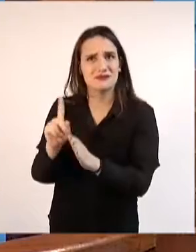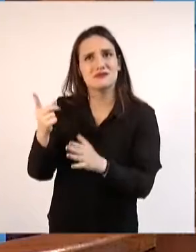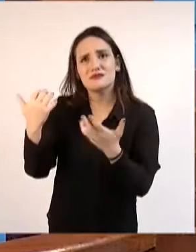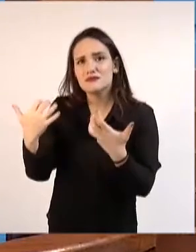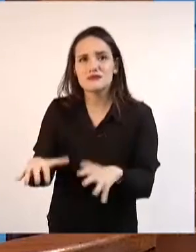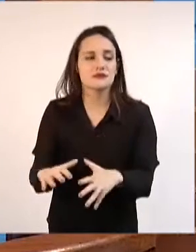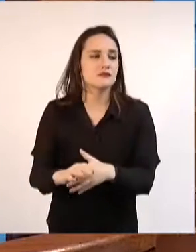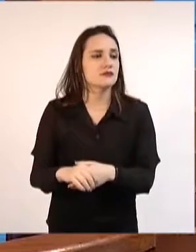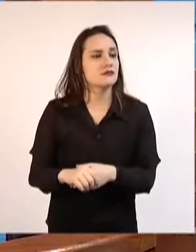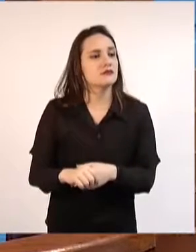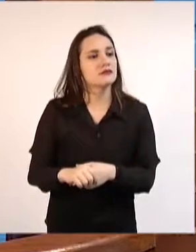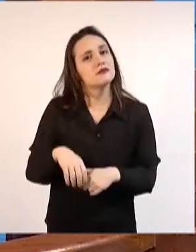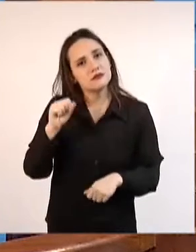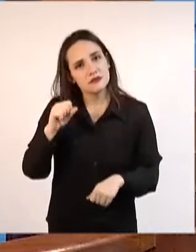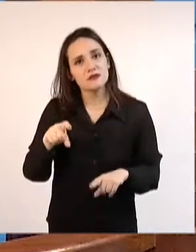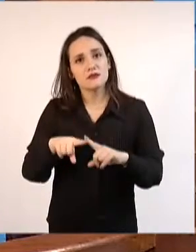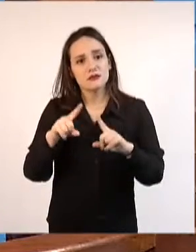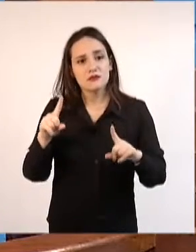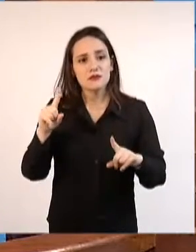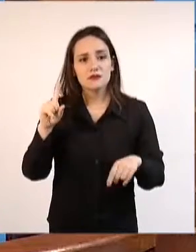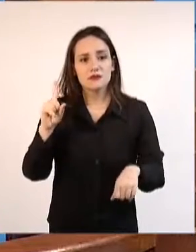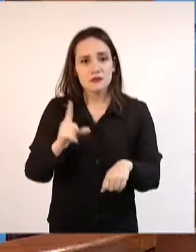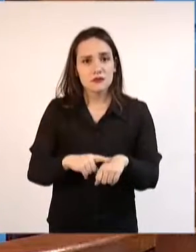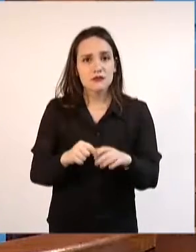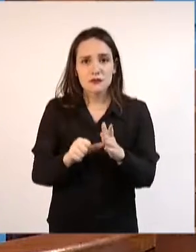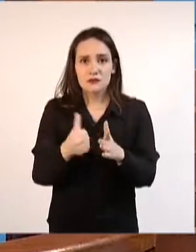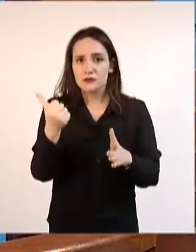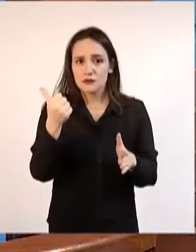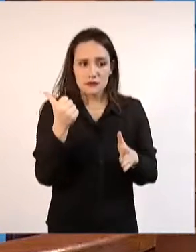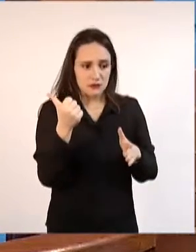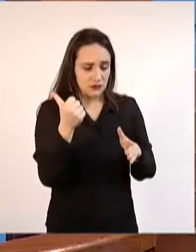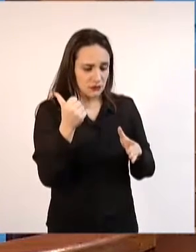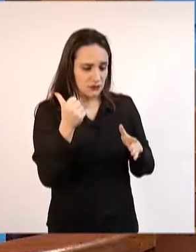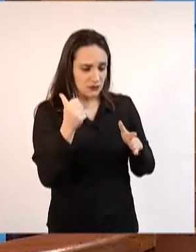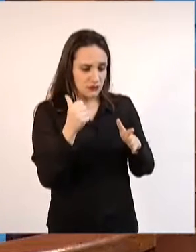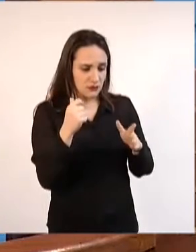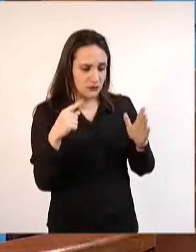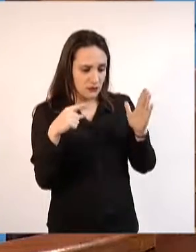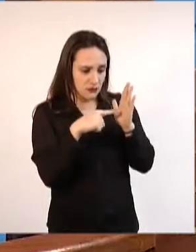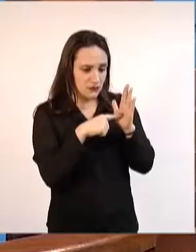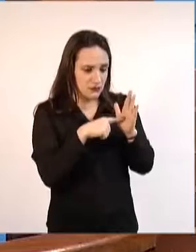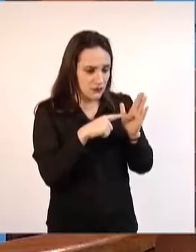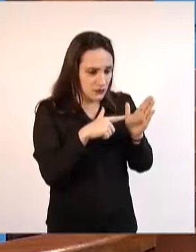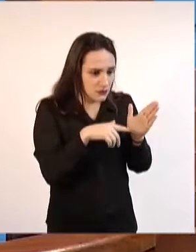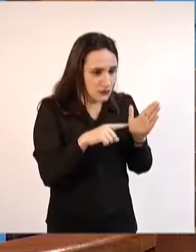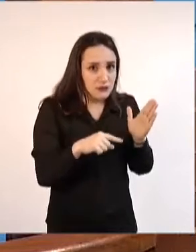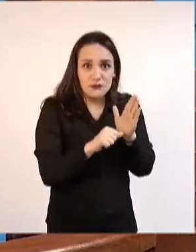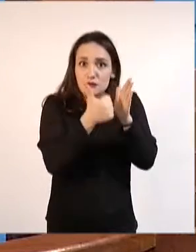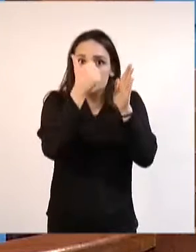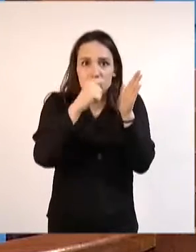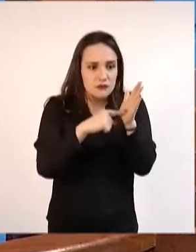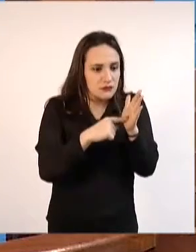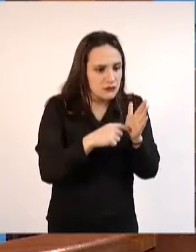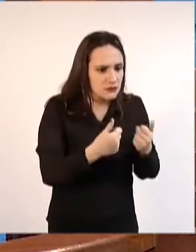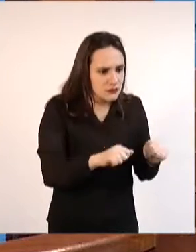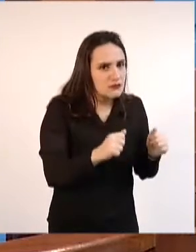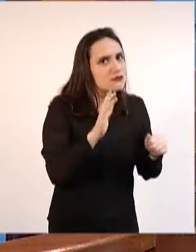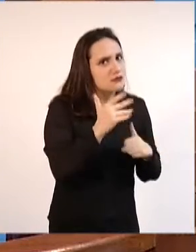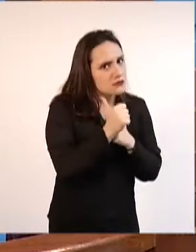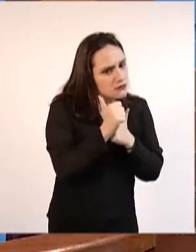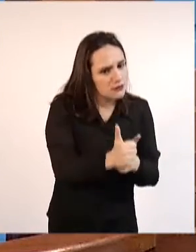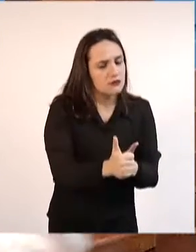né? Porque nós estamos vendo tantas notícias aí de mulheres que foram assassinadas, que